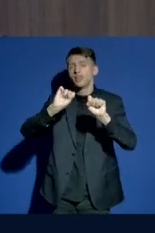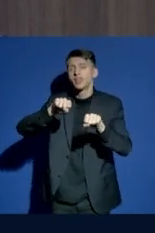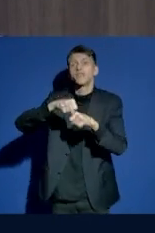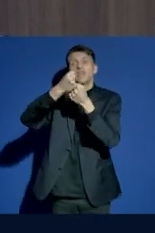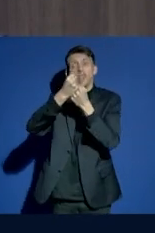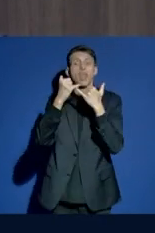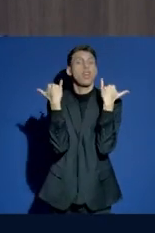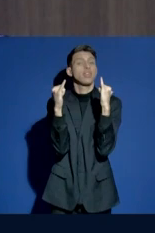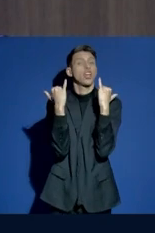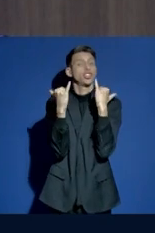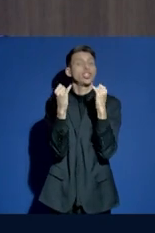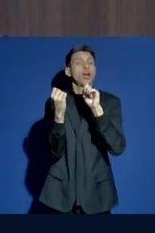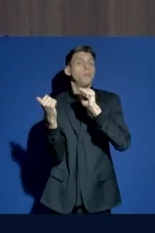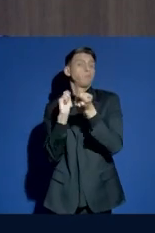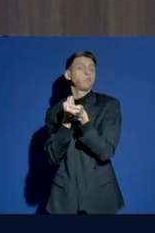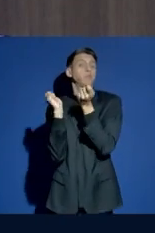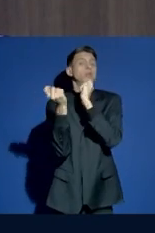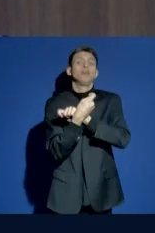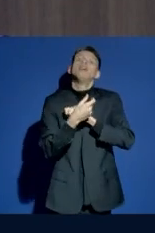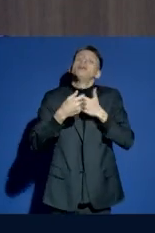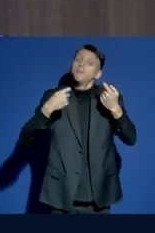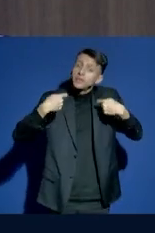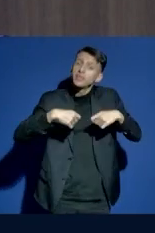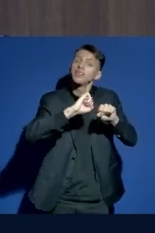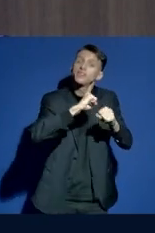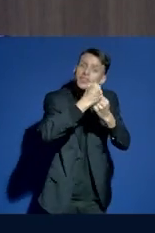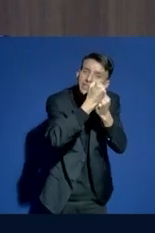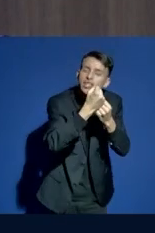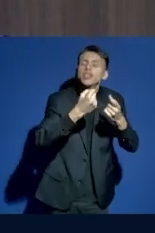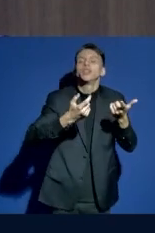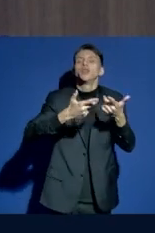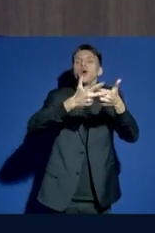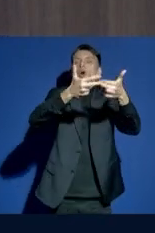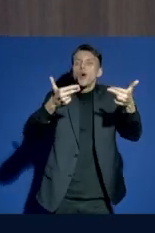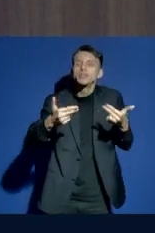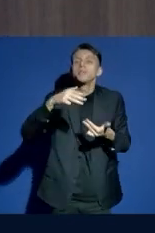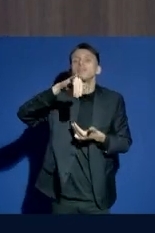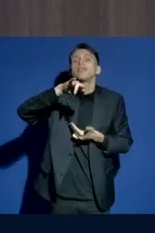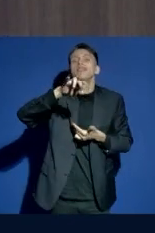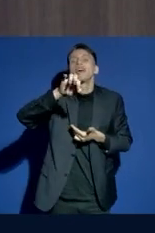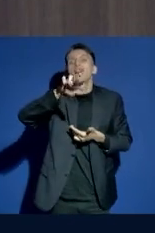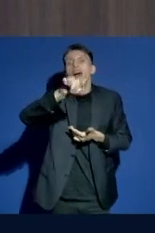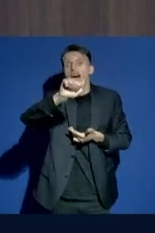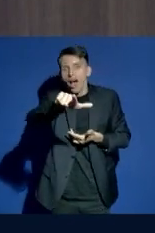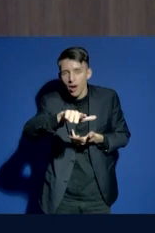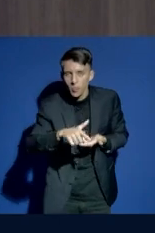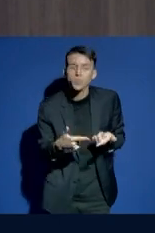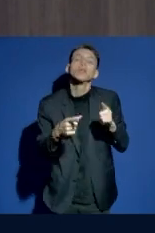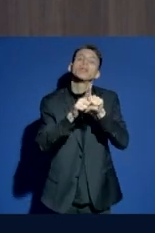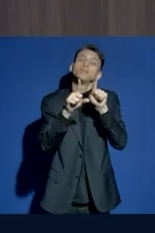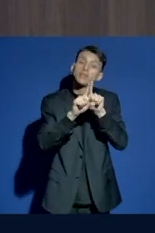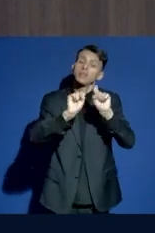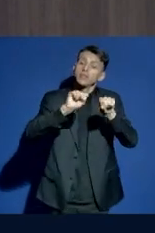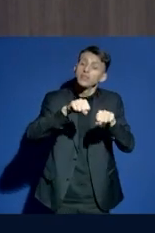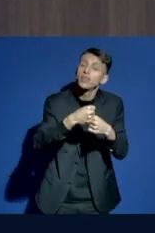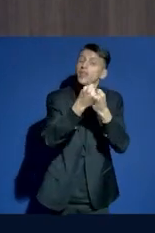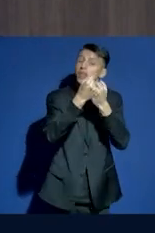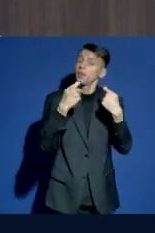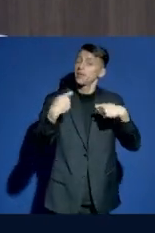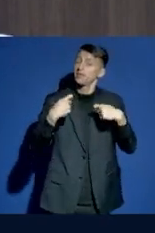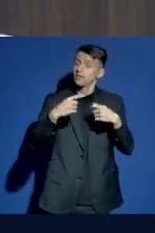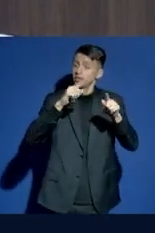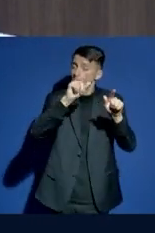transição energética sem defender minerais críticos sem defender terras raras o Brasil tem grandes potencialidades do setor mineral que